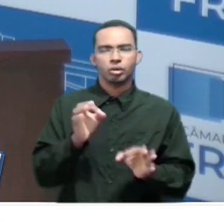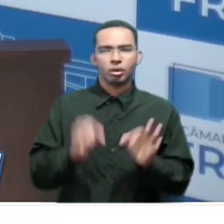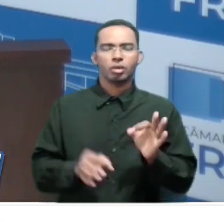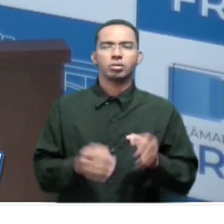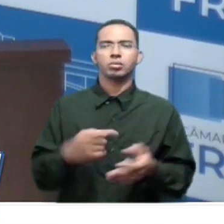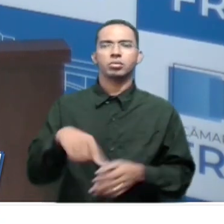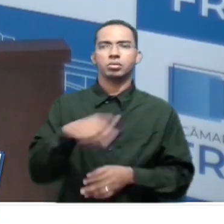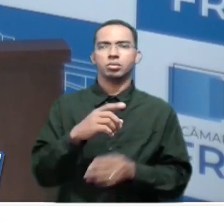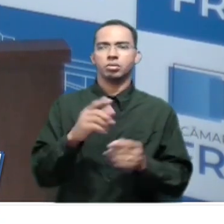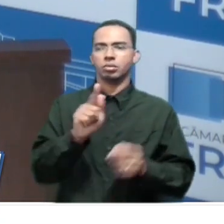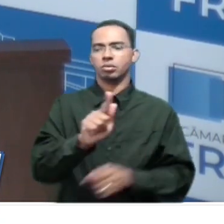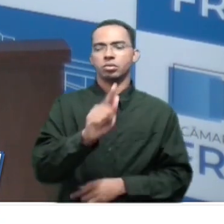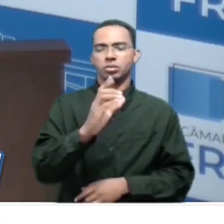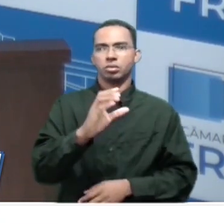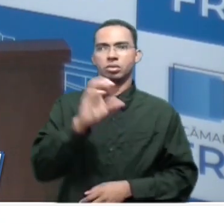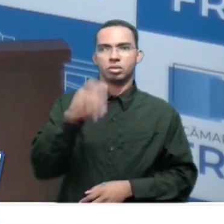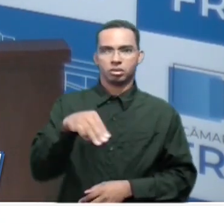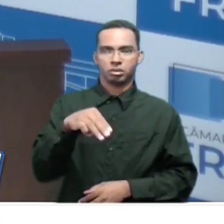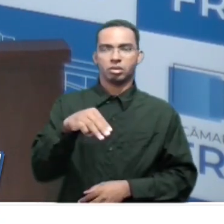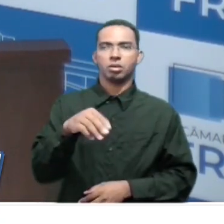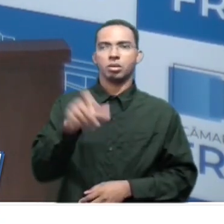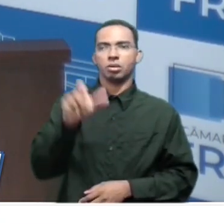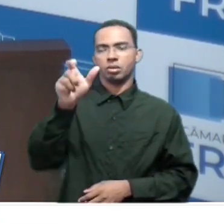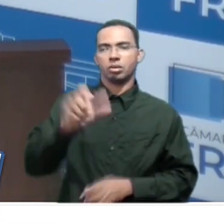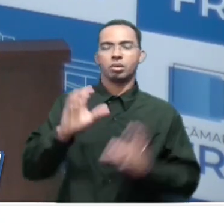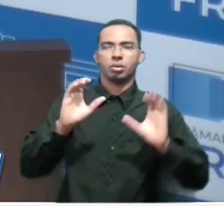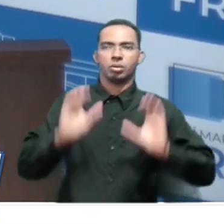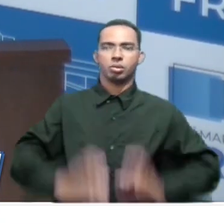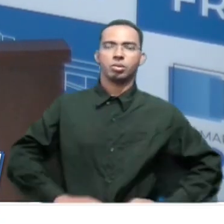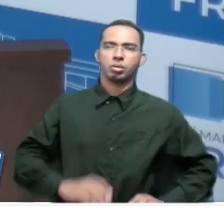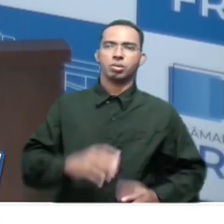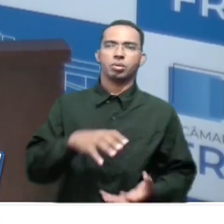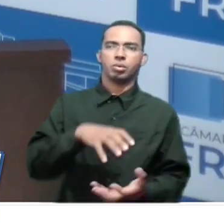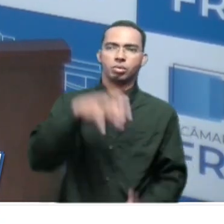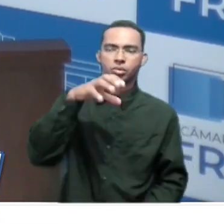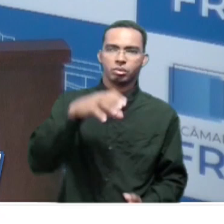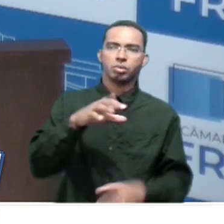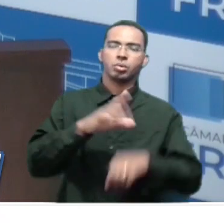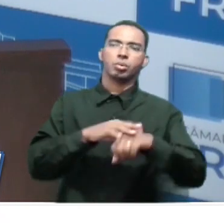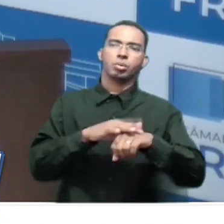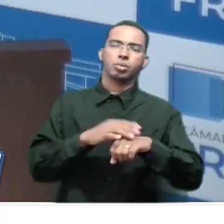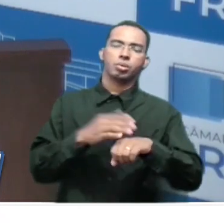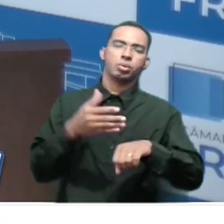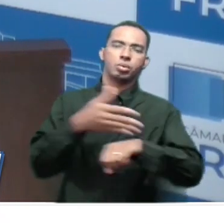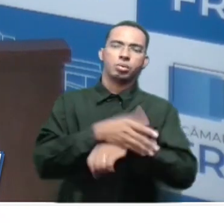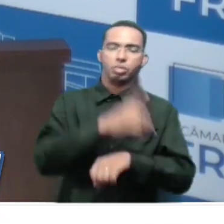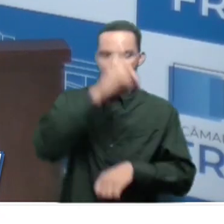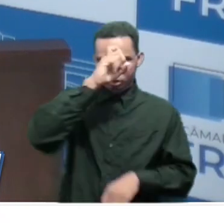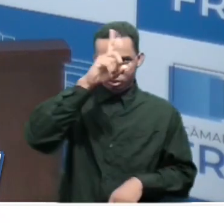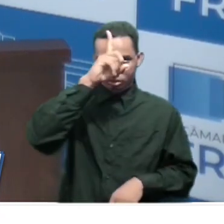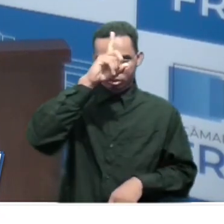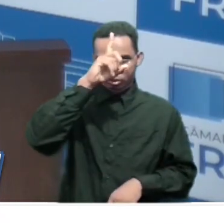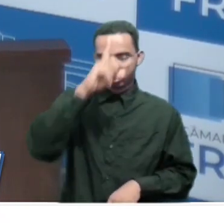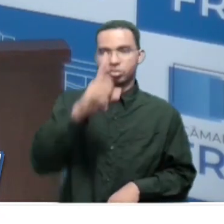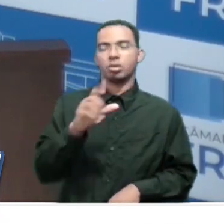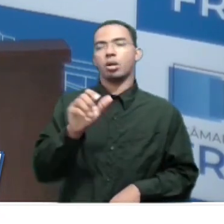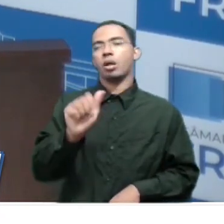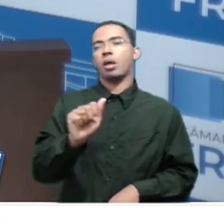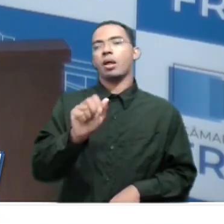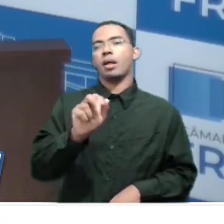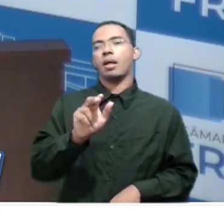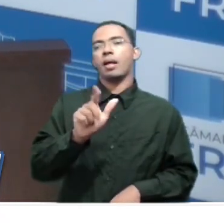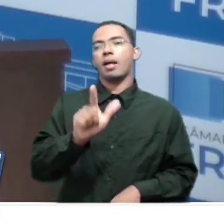Guarda Municipal a um cidadão idoso e doente no interior do pronto-socorro Álvaro Azuis, no